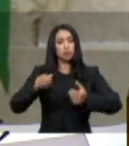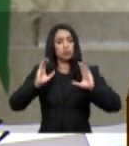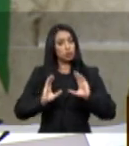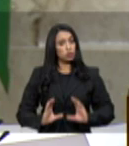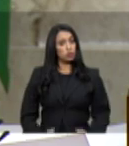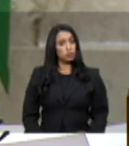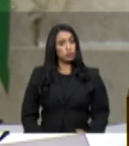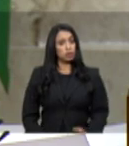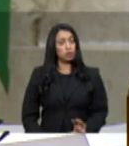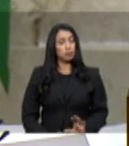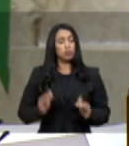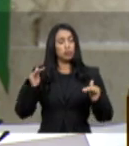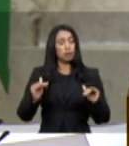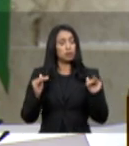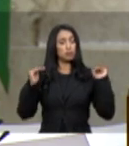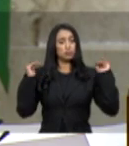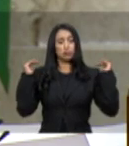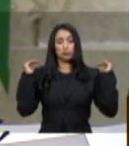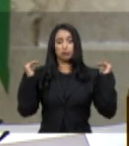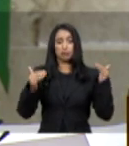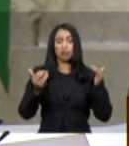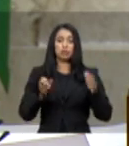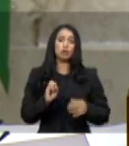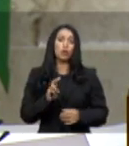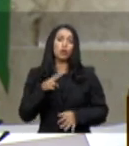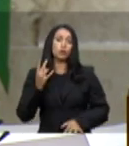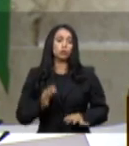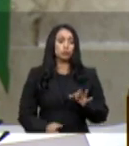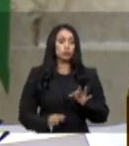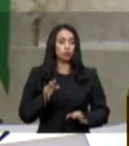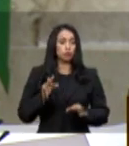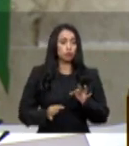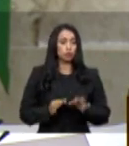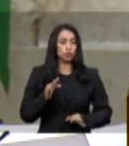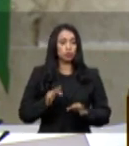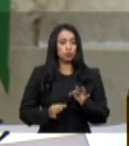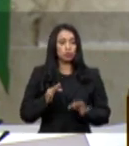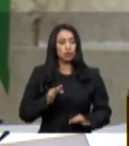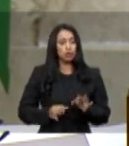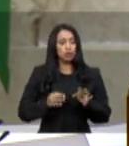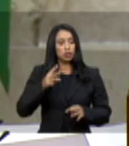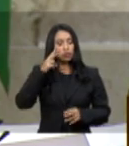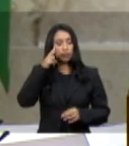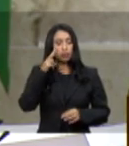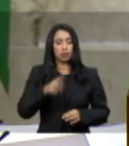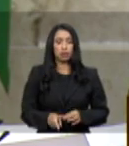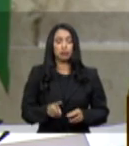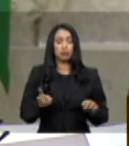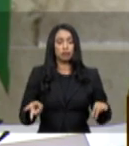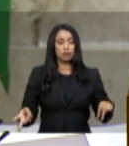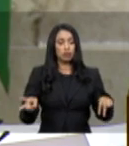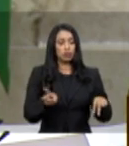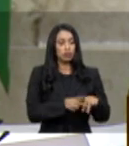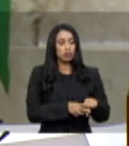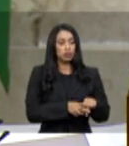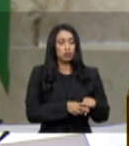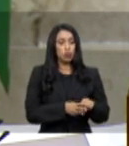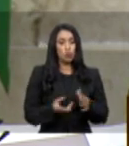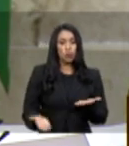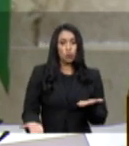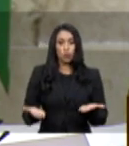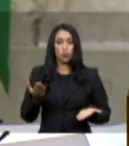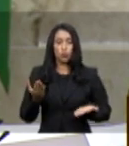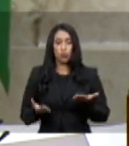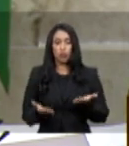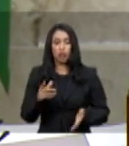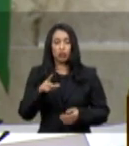comportamento das autoridades ou do judiciário na questão penitenciária o equilíbrio